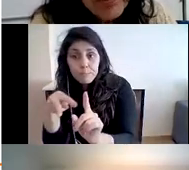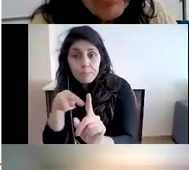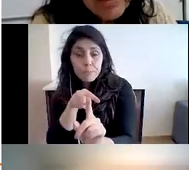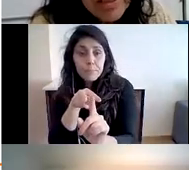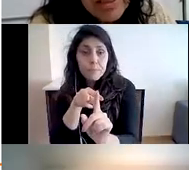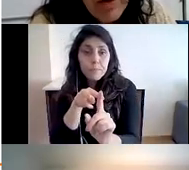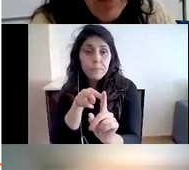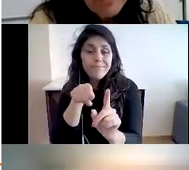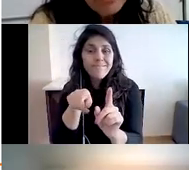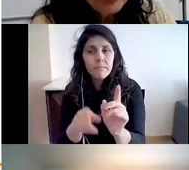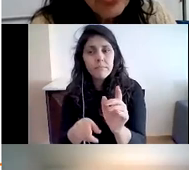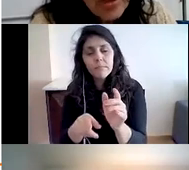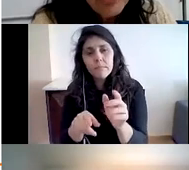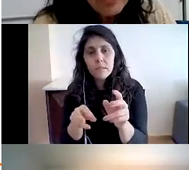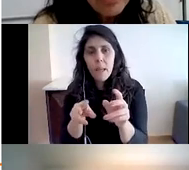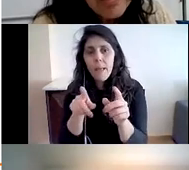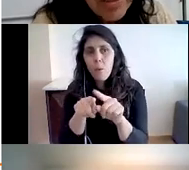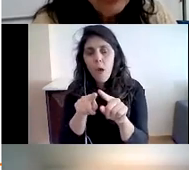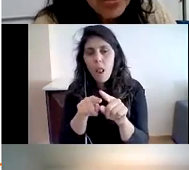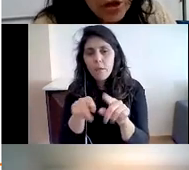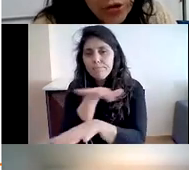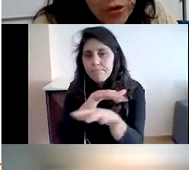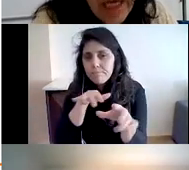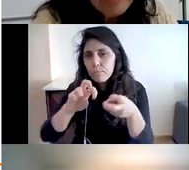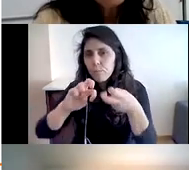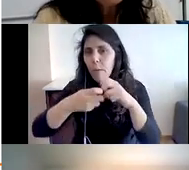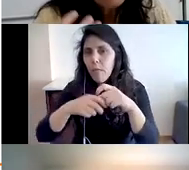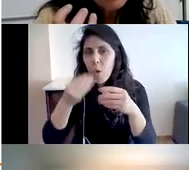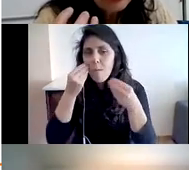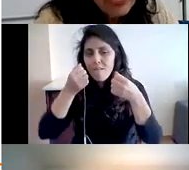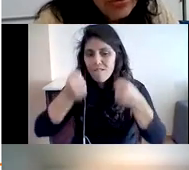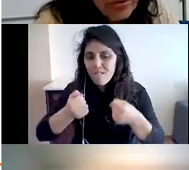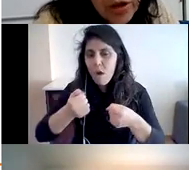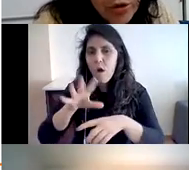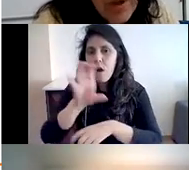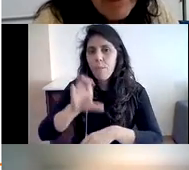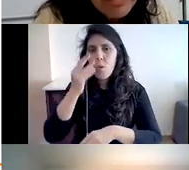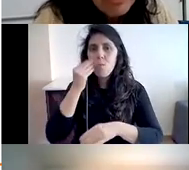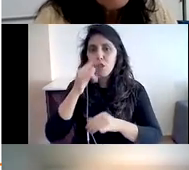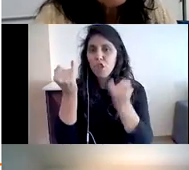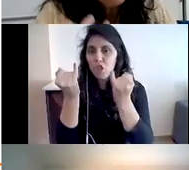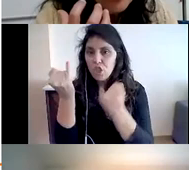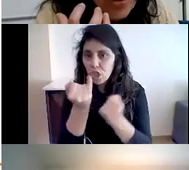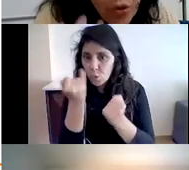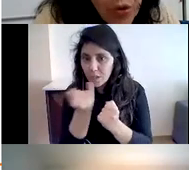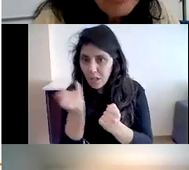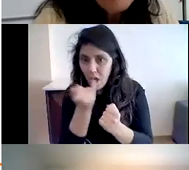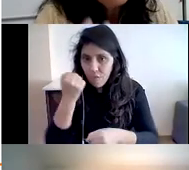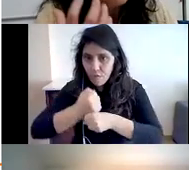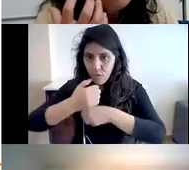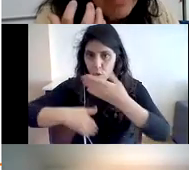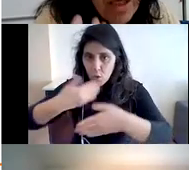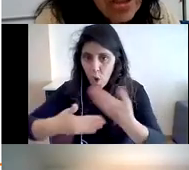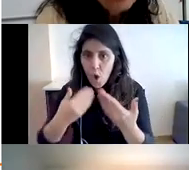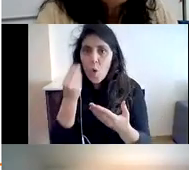da problematização do seu enraizamento institucional, da sua participação na